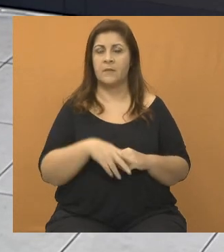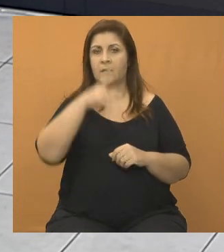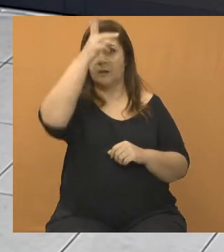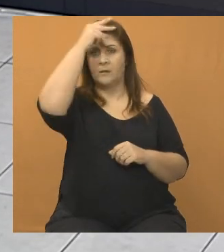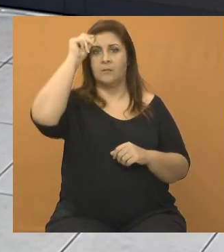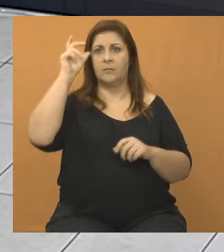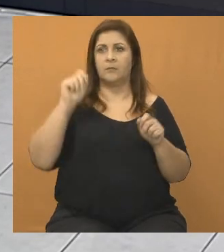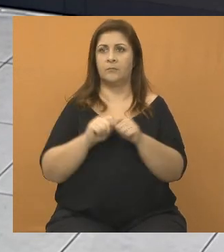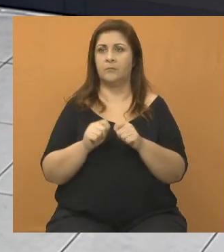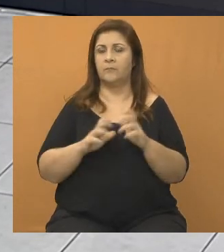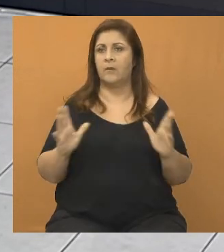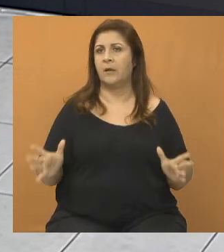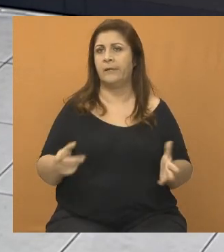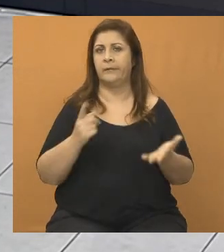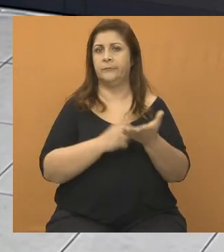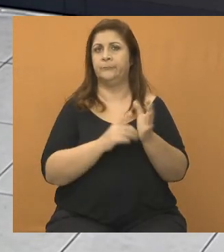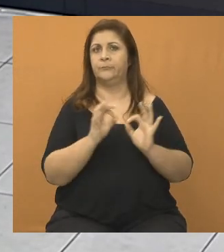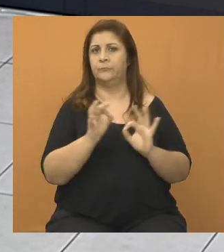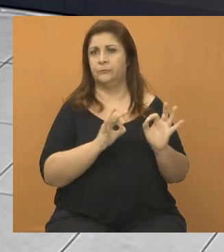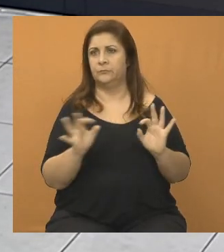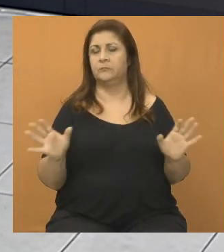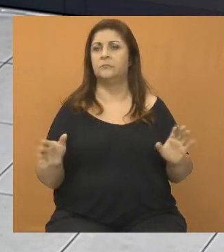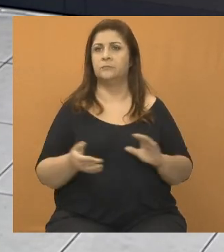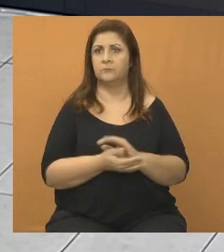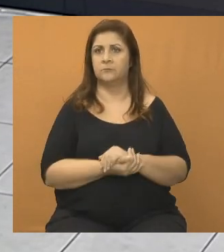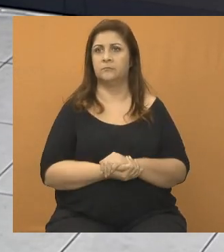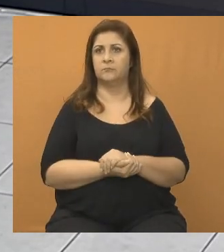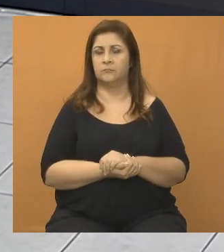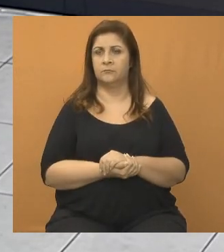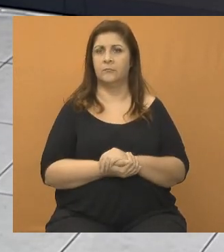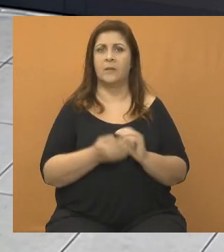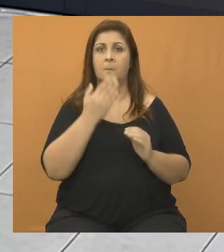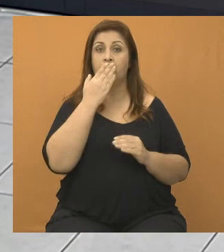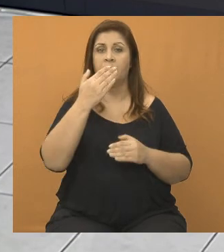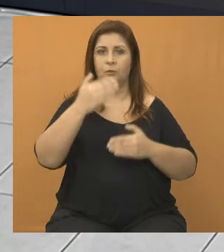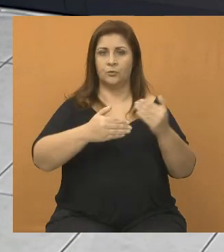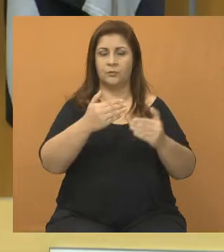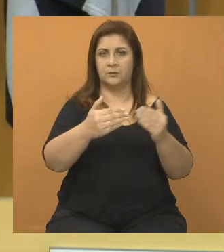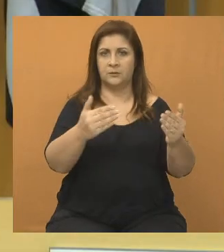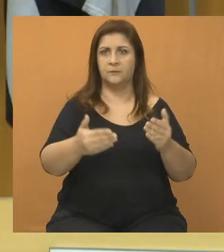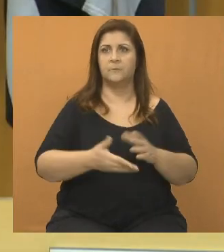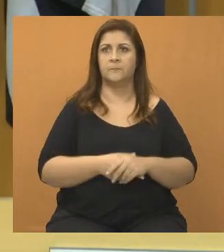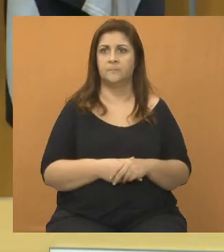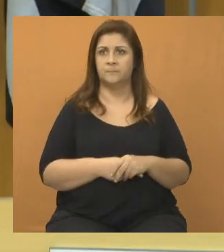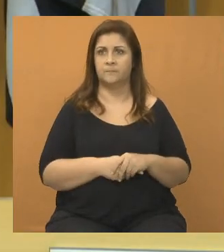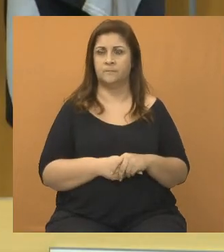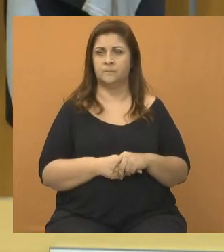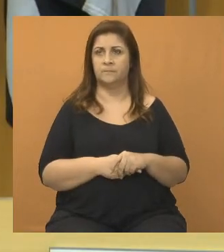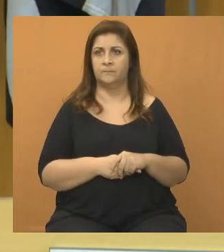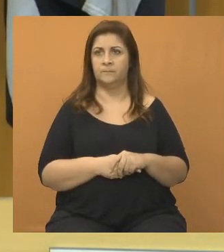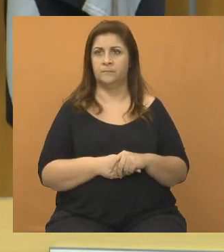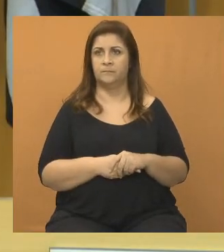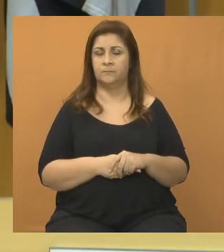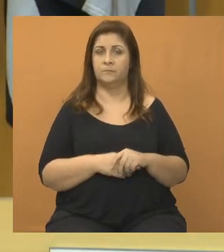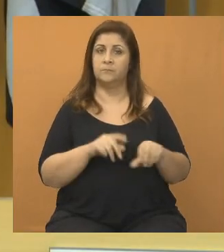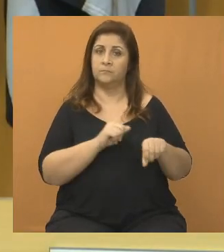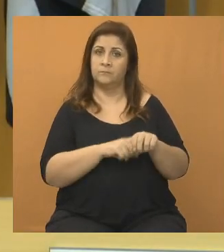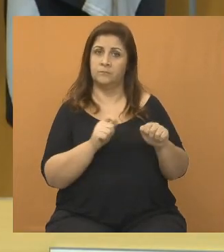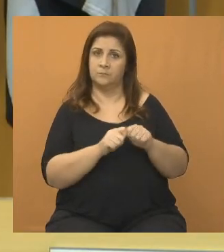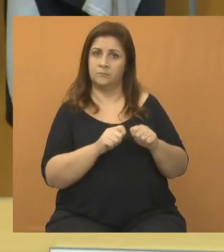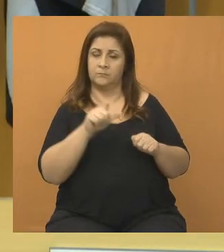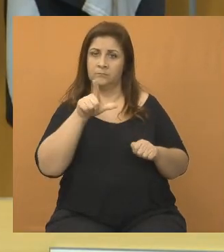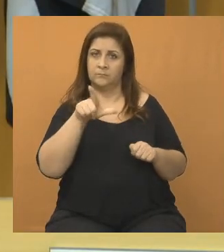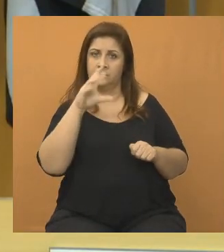faz o resto, o projeto e a execução, a licitação e tudo mais. Na época da LOA, né, onde que a gente vai